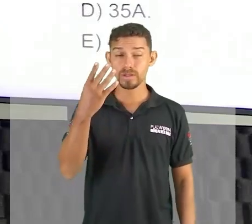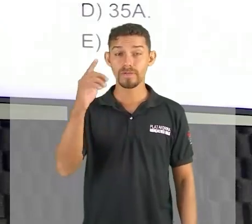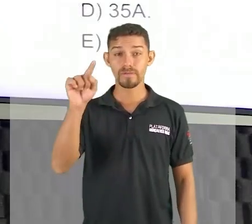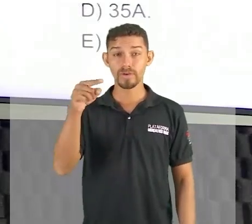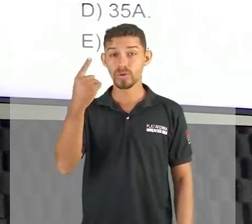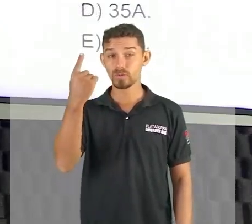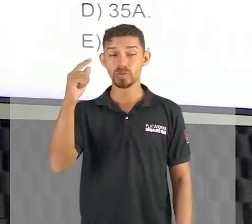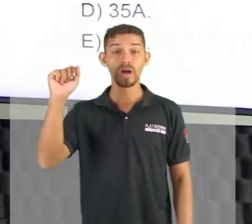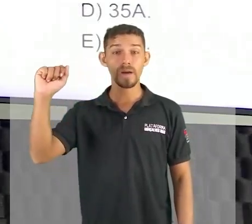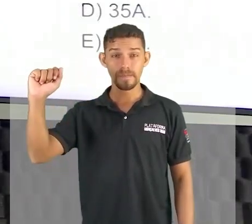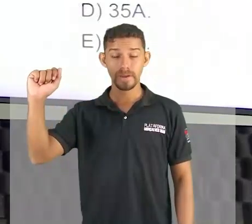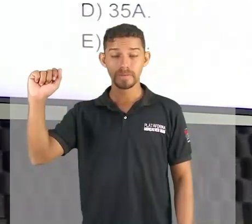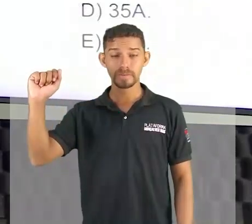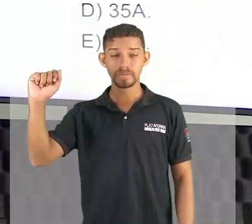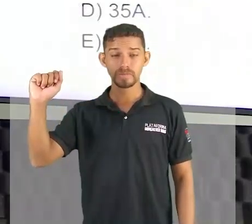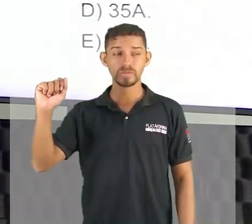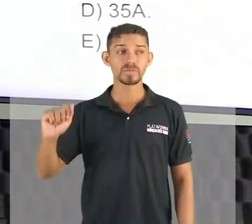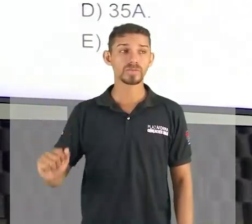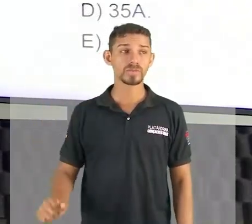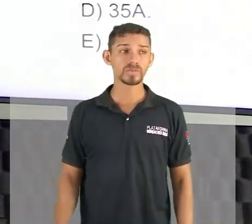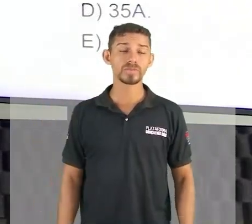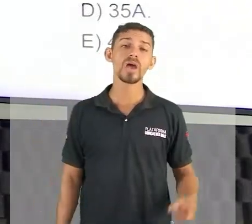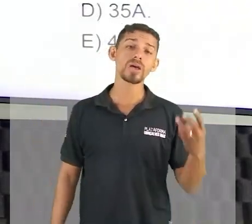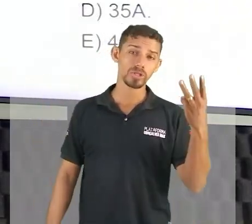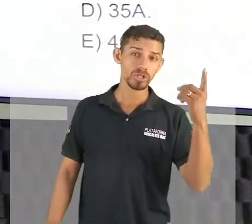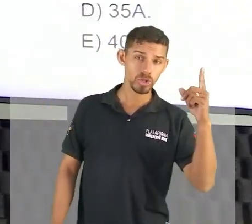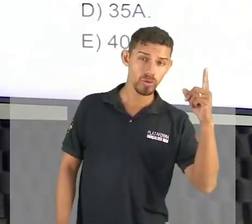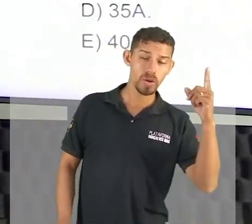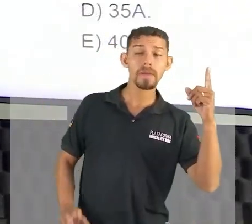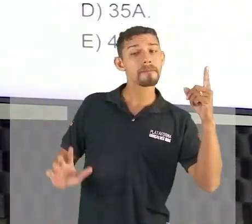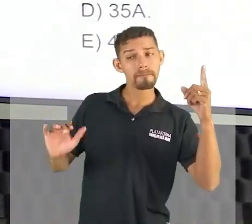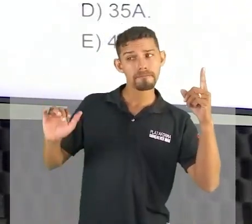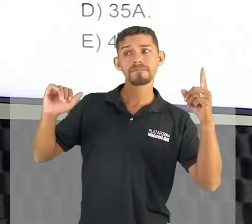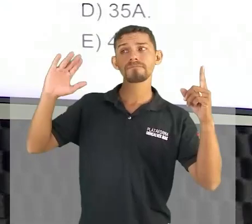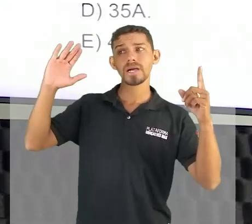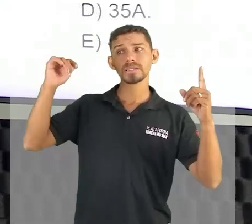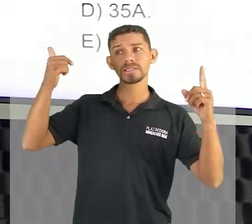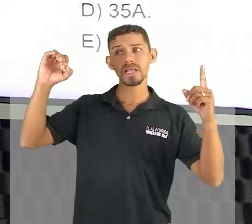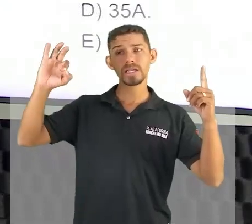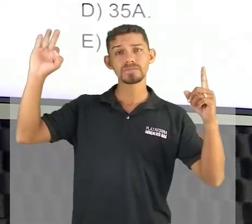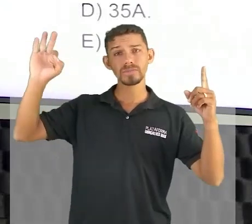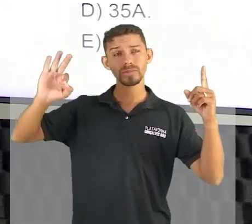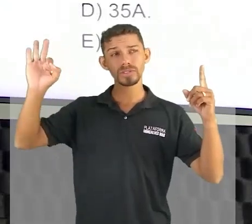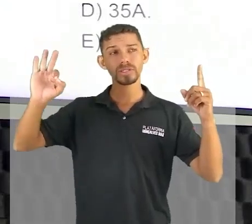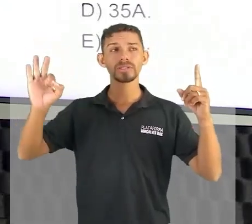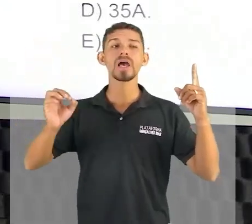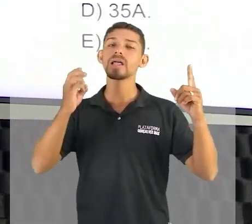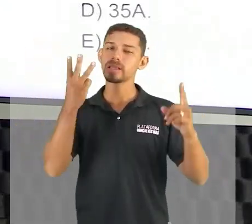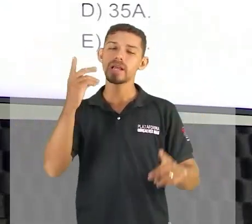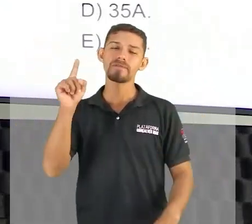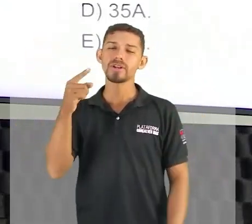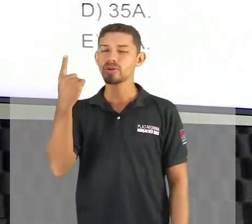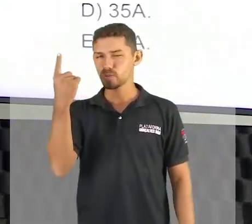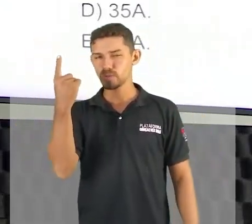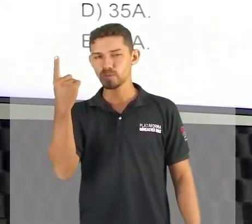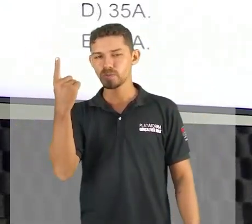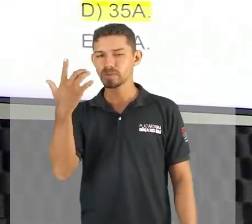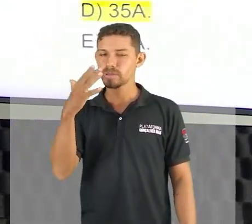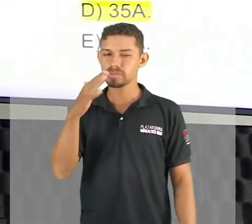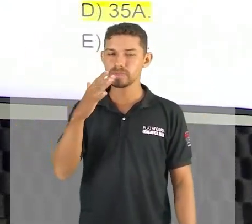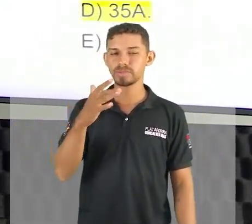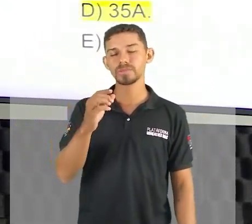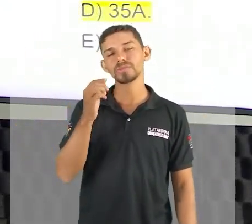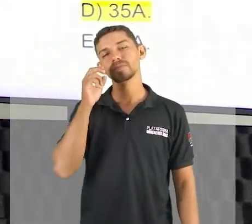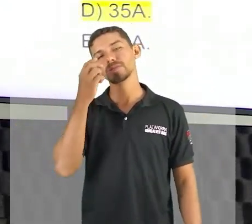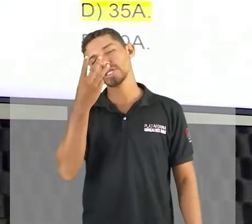34,1 que é os 31 que eu encontrei aqui tolerância de 10% que é 3,1 então isso dá